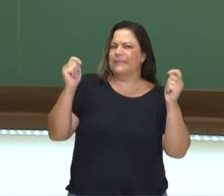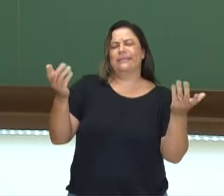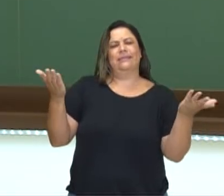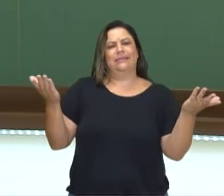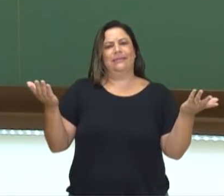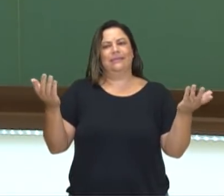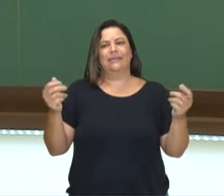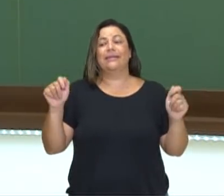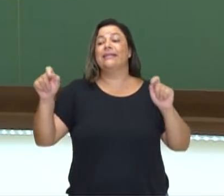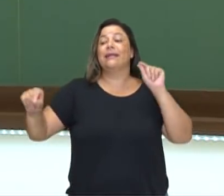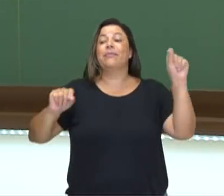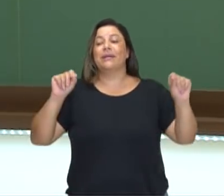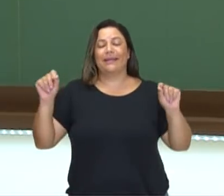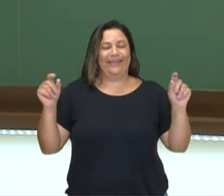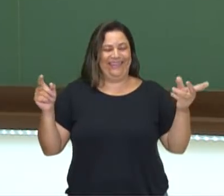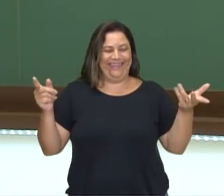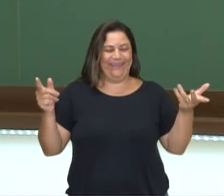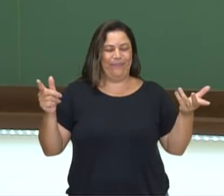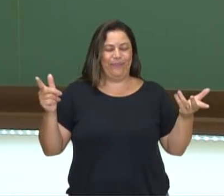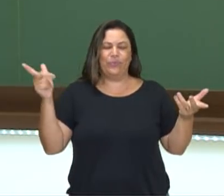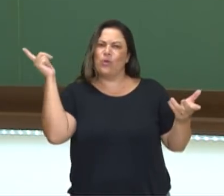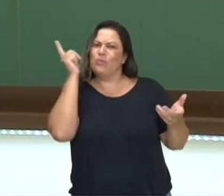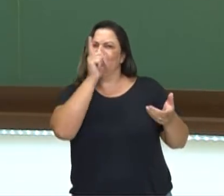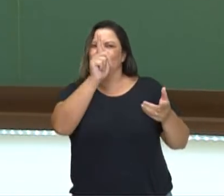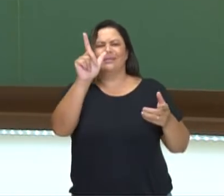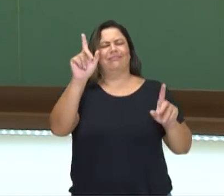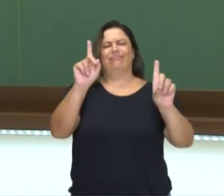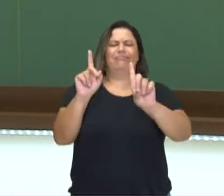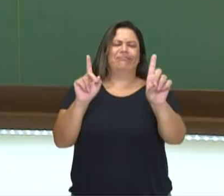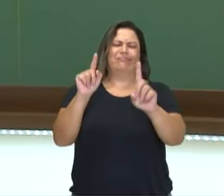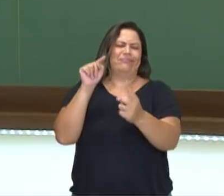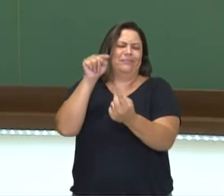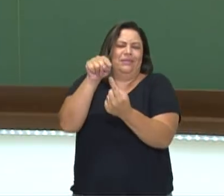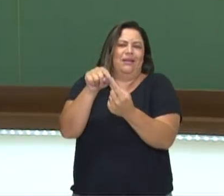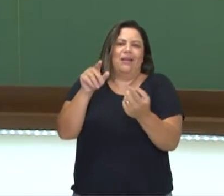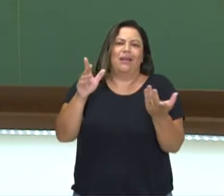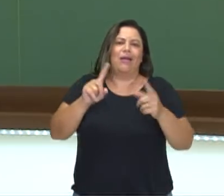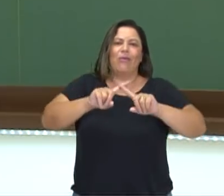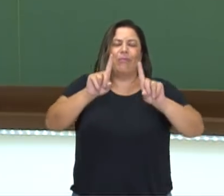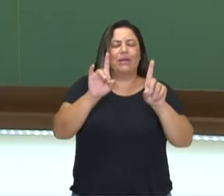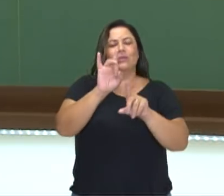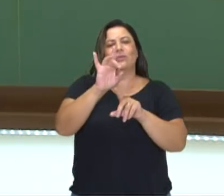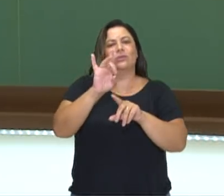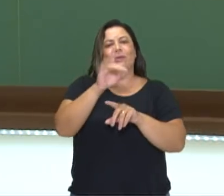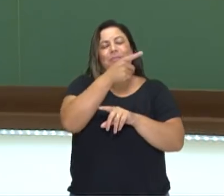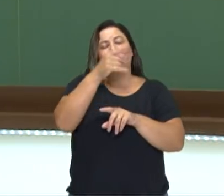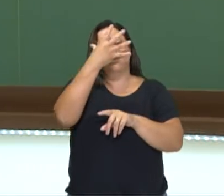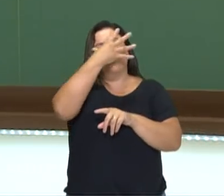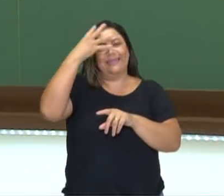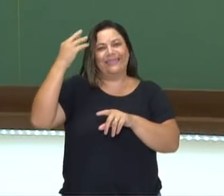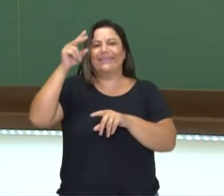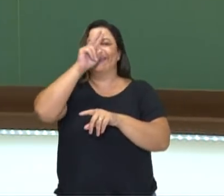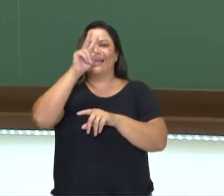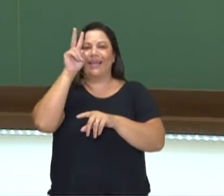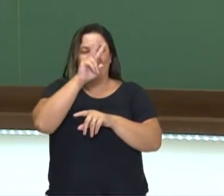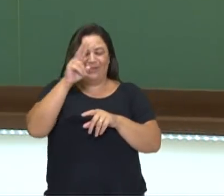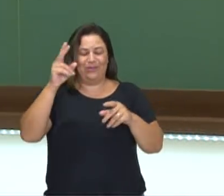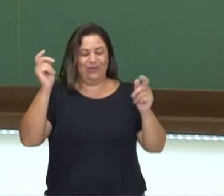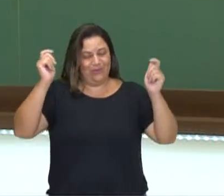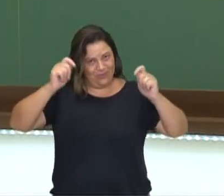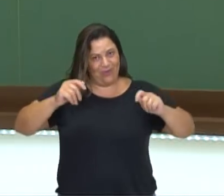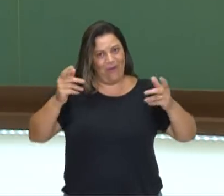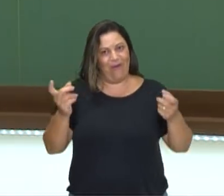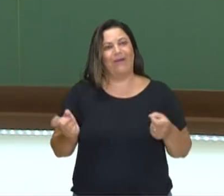é vencer, eles estão recriando essas lutas para não esquecermos a nossa história, por isso que faz parte do